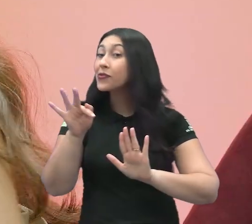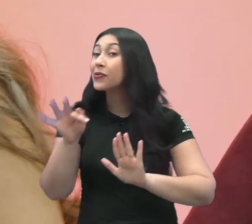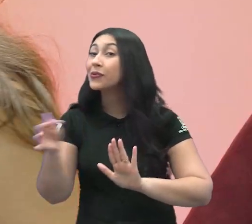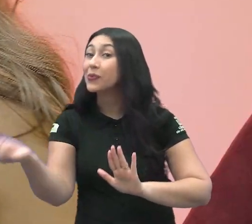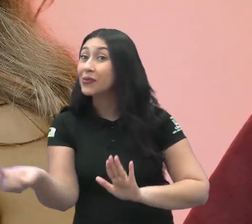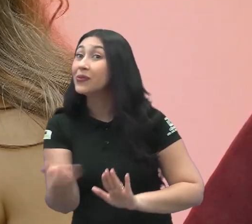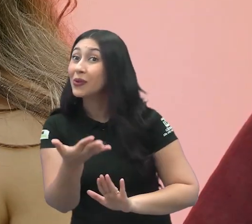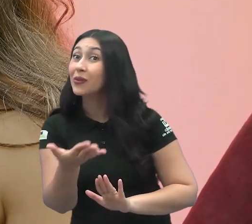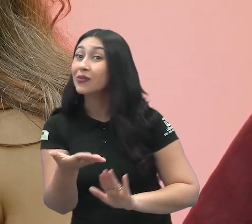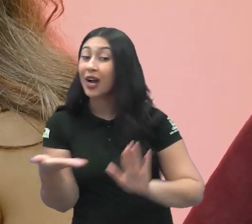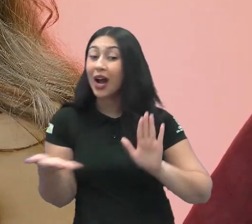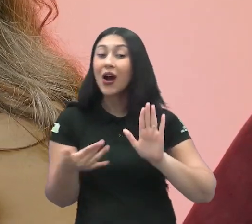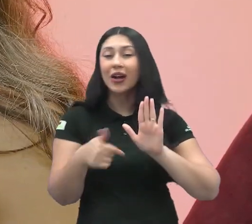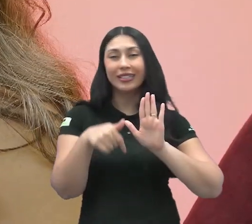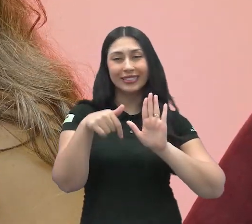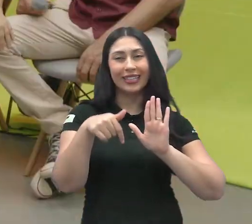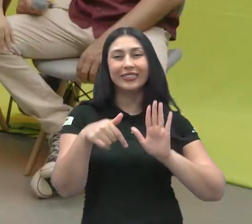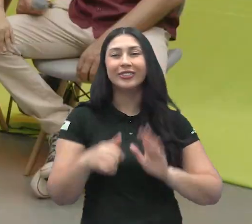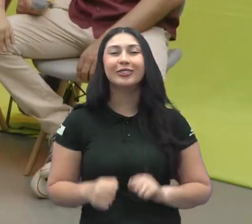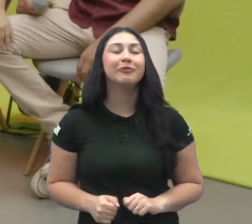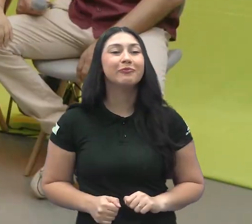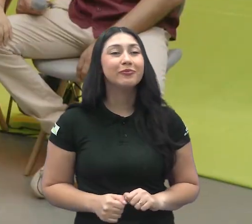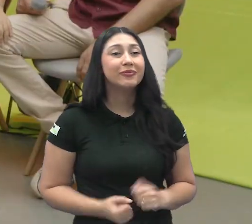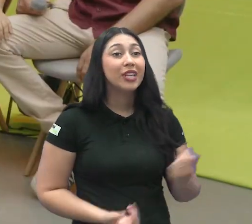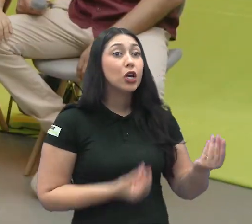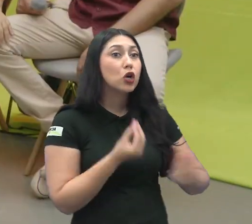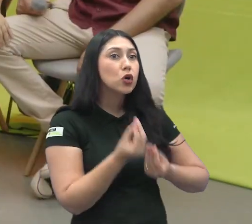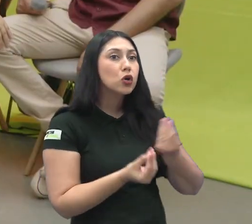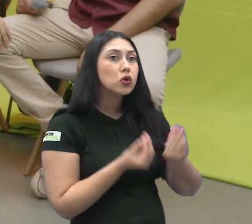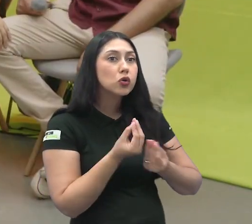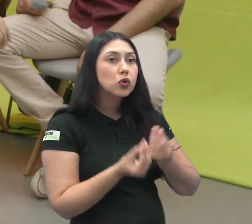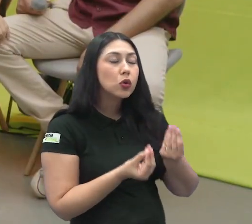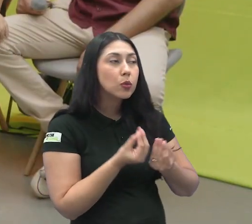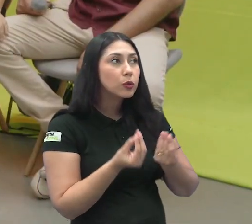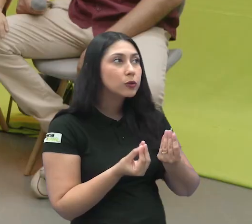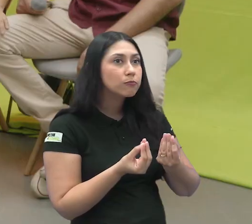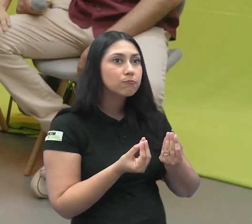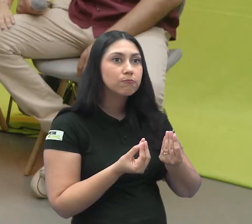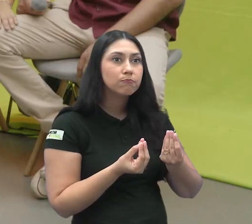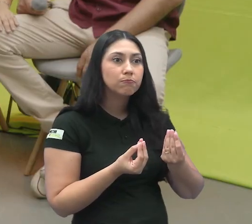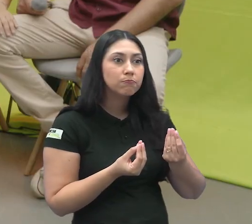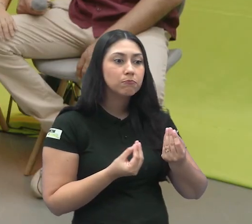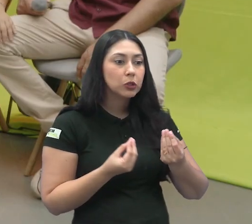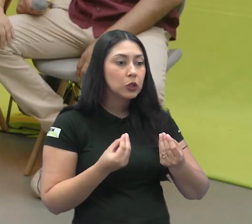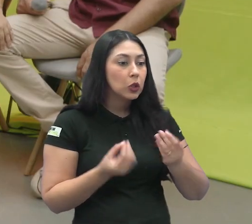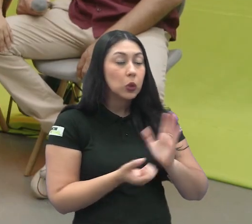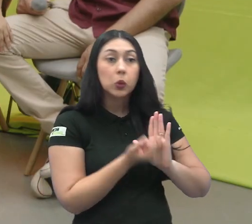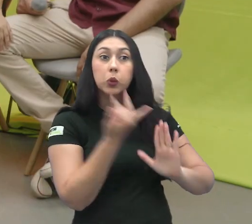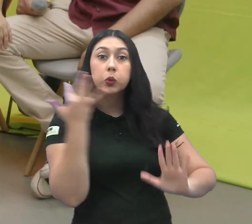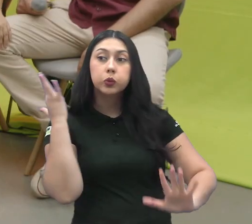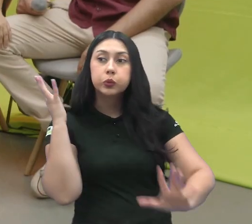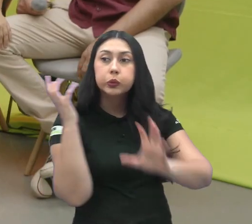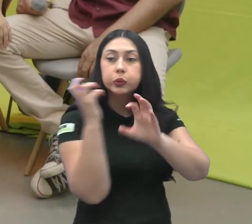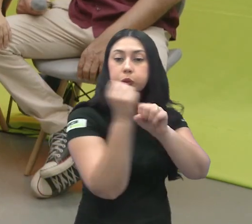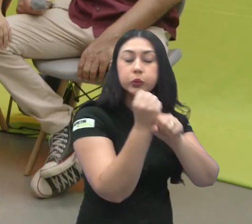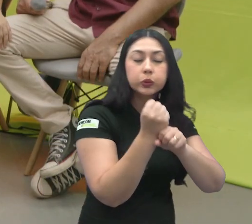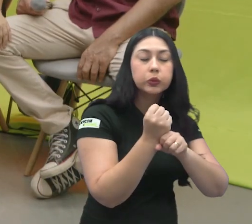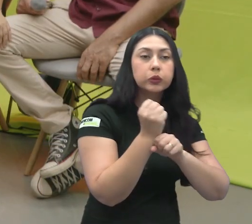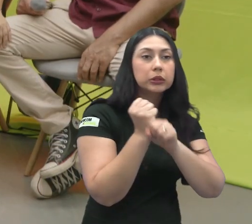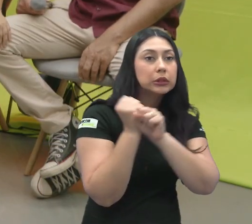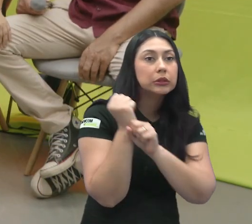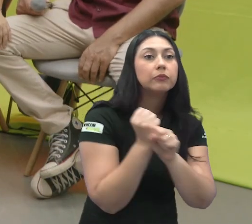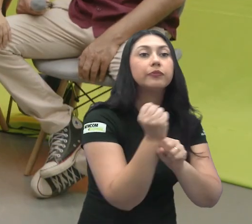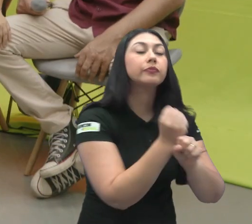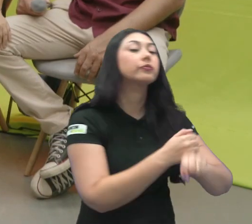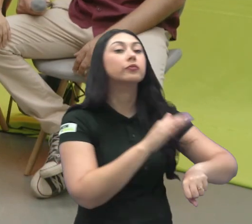Esse primeiro vai ter 7 músicas. E aí, como é que foi esse tempo, ou quanto tempo foi de maturação, né? Desde você pensar nesse